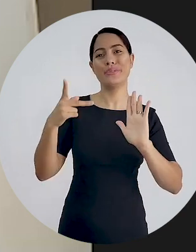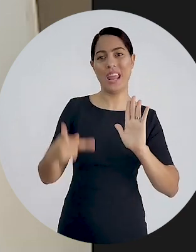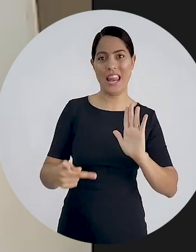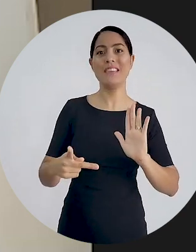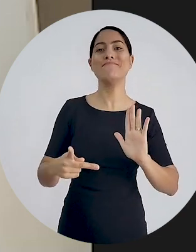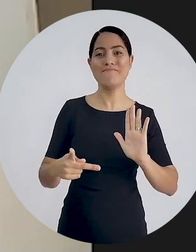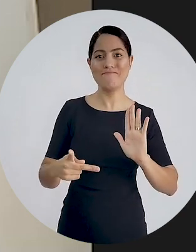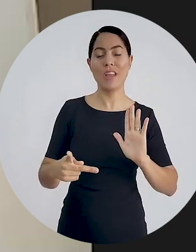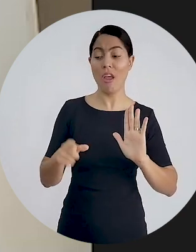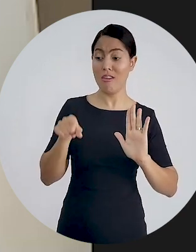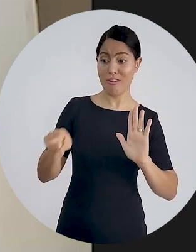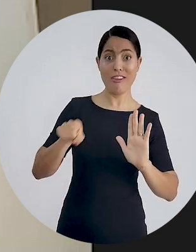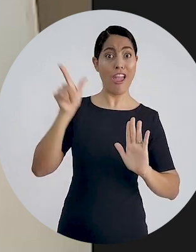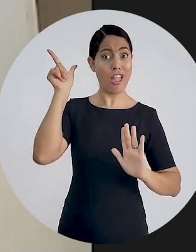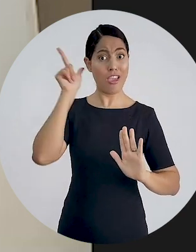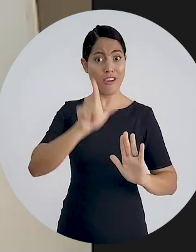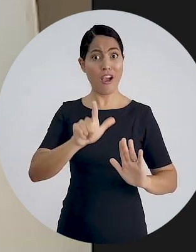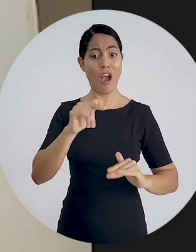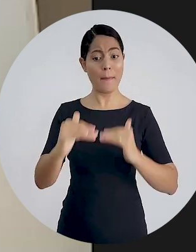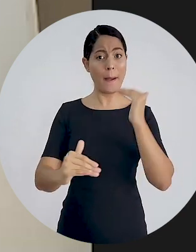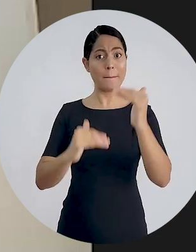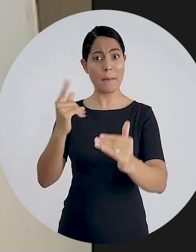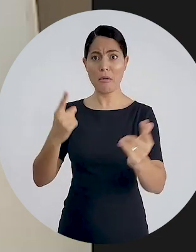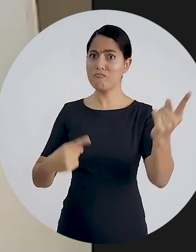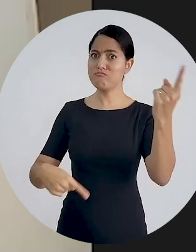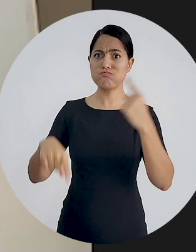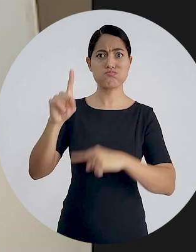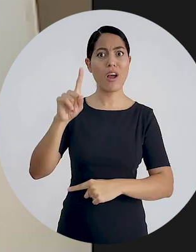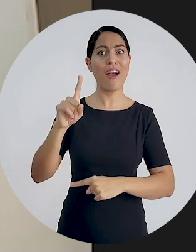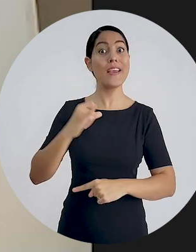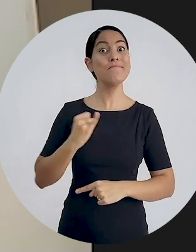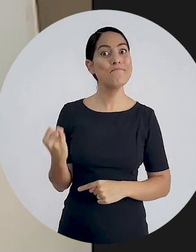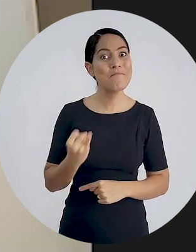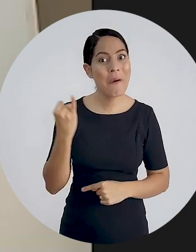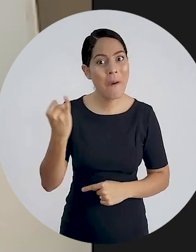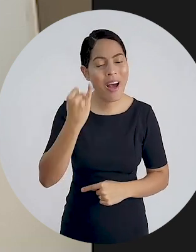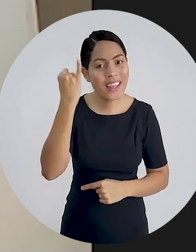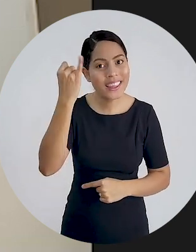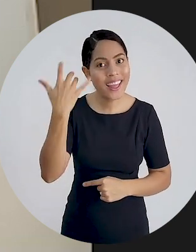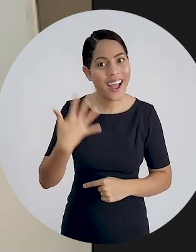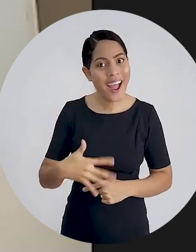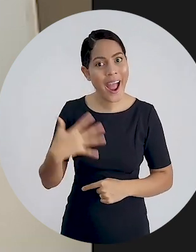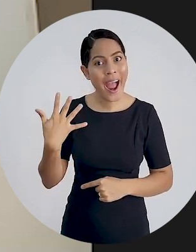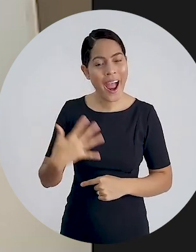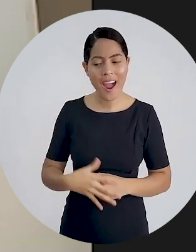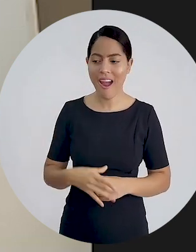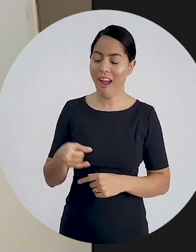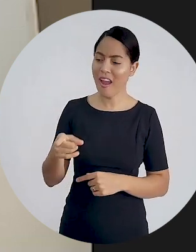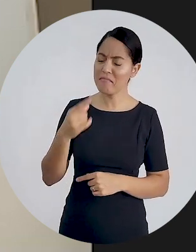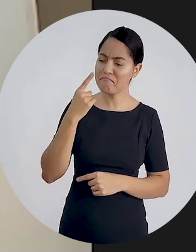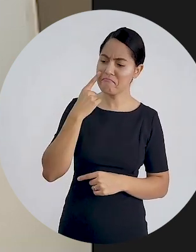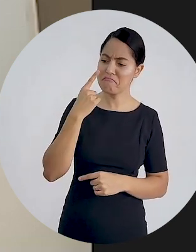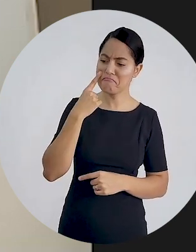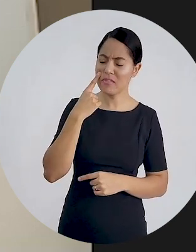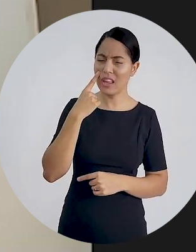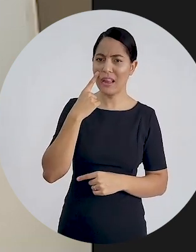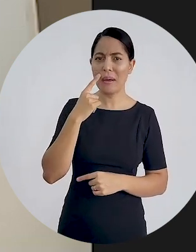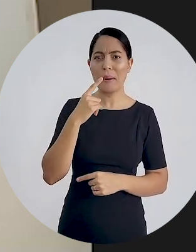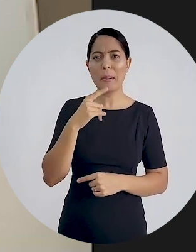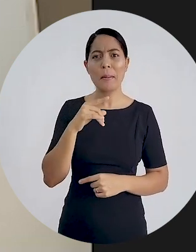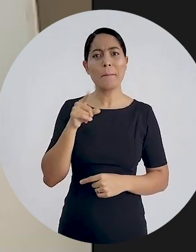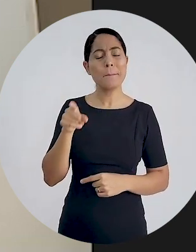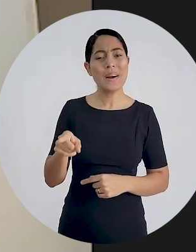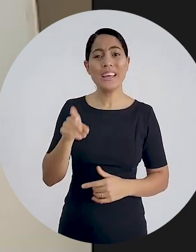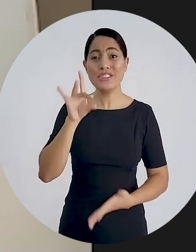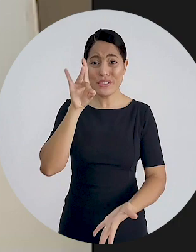consigo ver os ganhos e as evoluções do Gabriel. E isso é muito importante, e a gente vê que no dia a dia eles